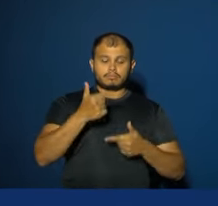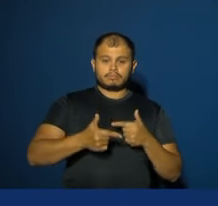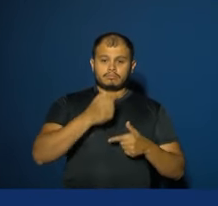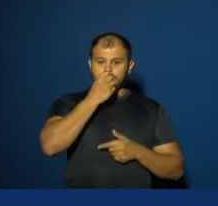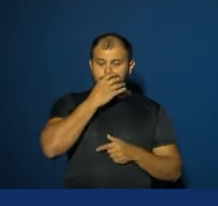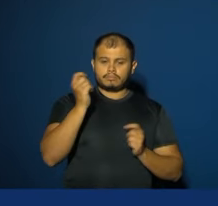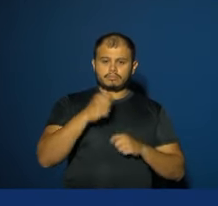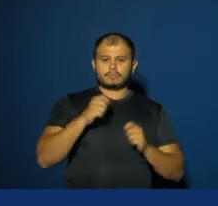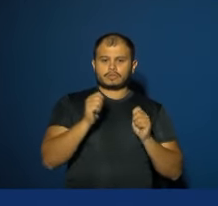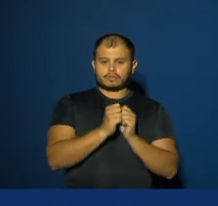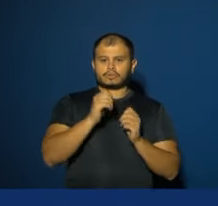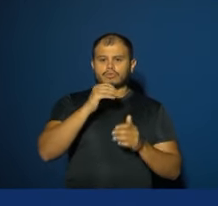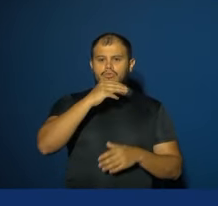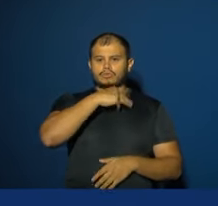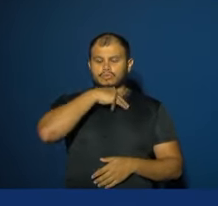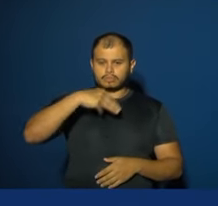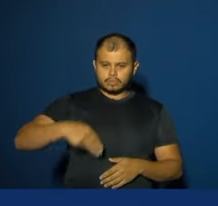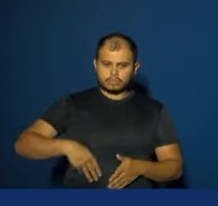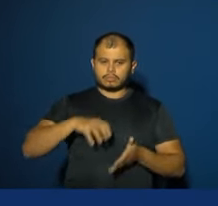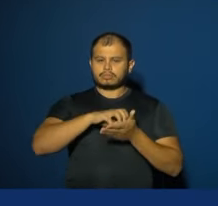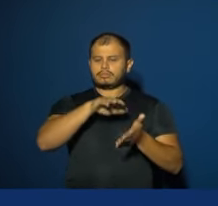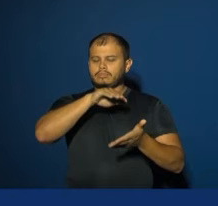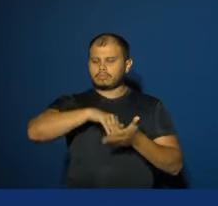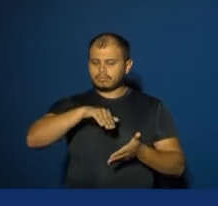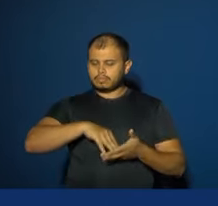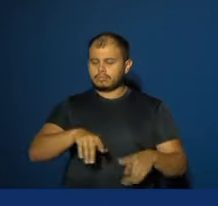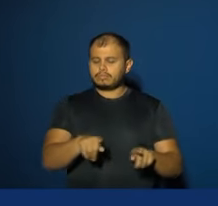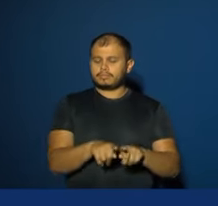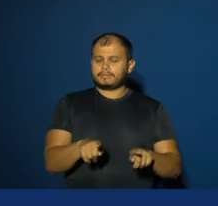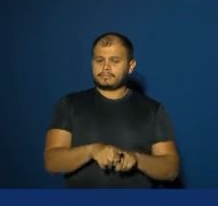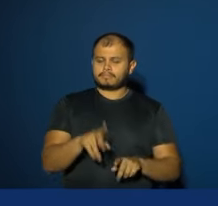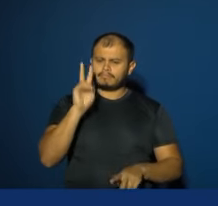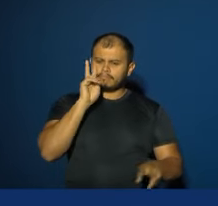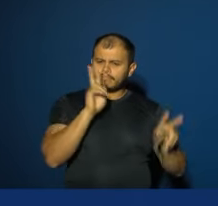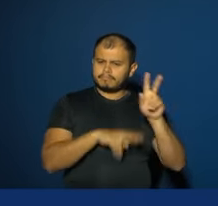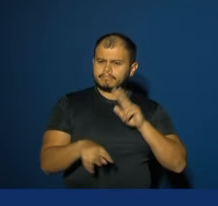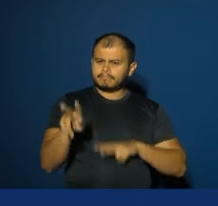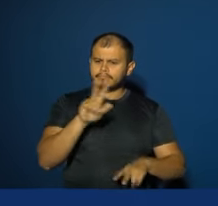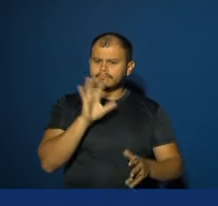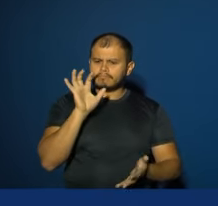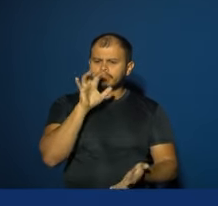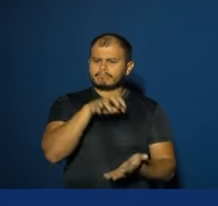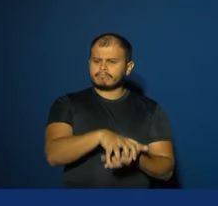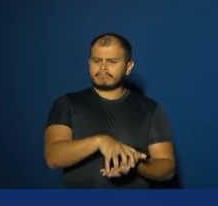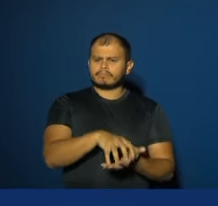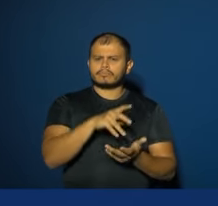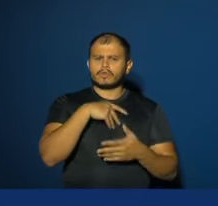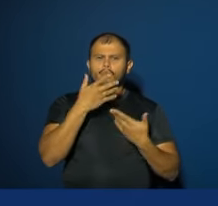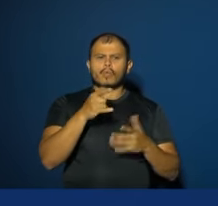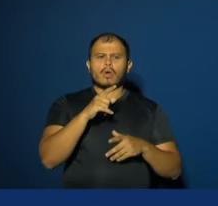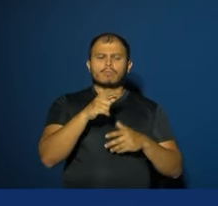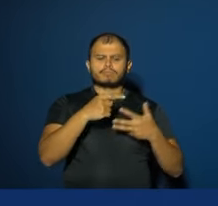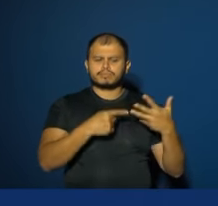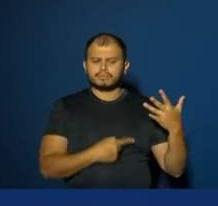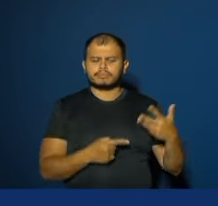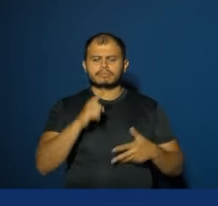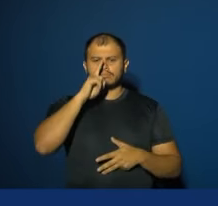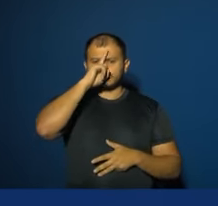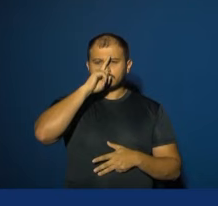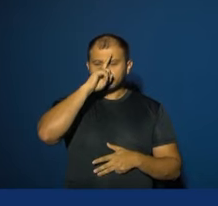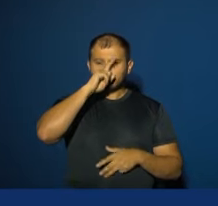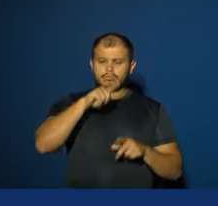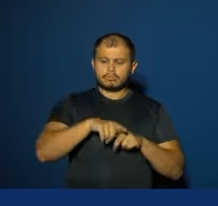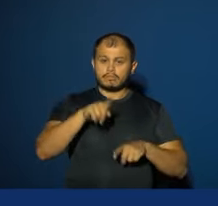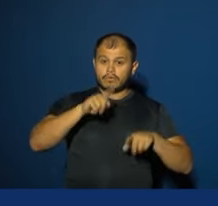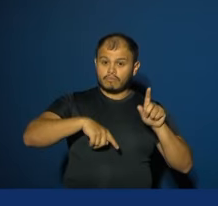secretário santour e com o ministério de transportes de olhar para a matriz de Matriz de risco dos dos projetos e garantir que